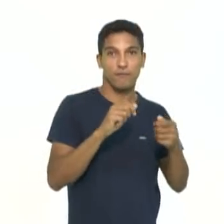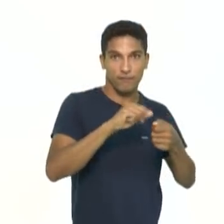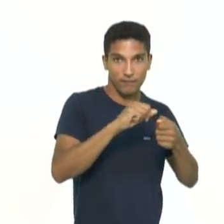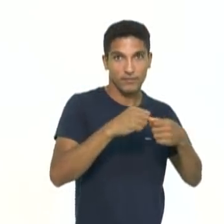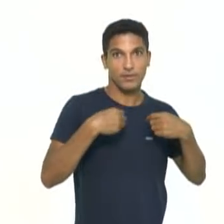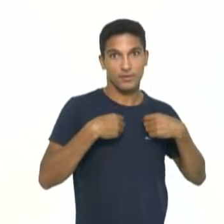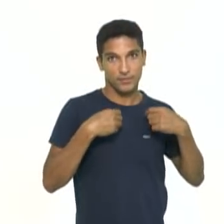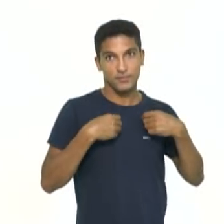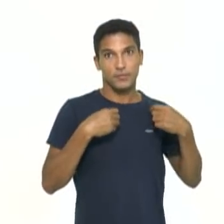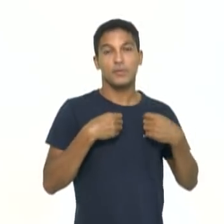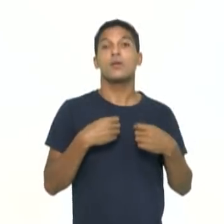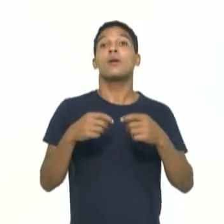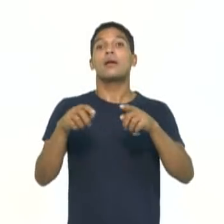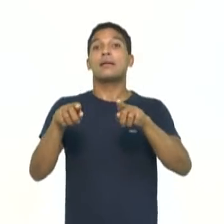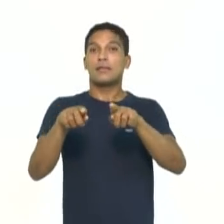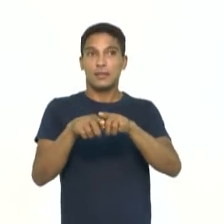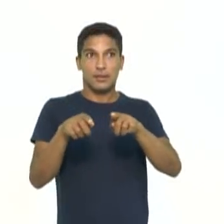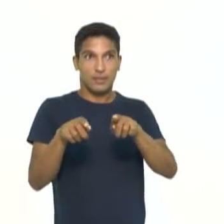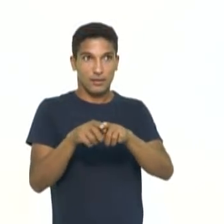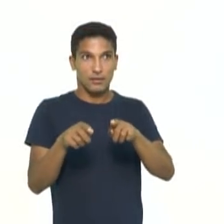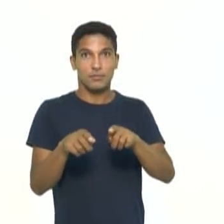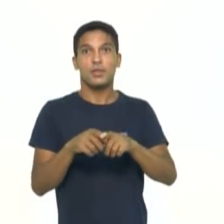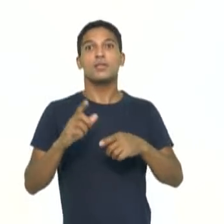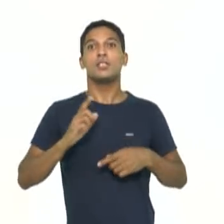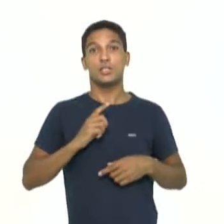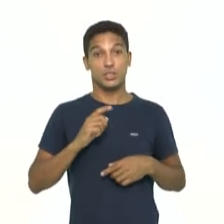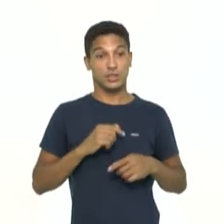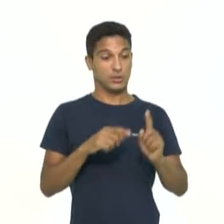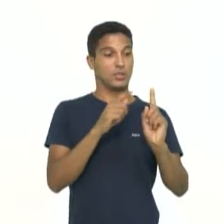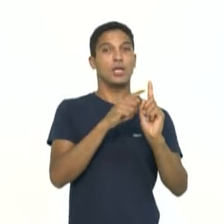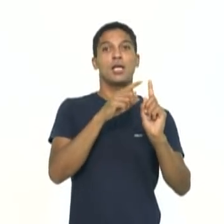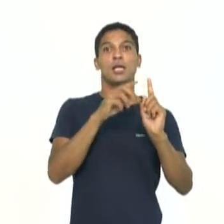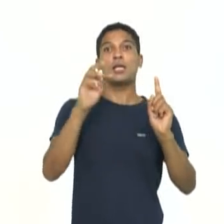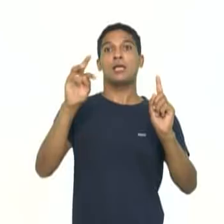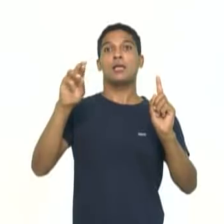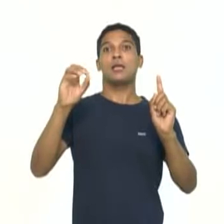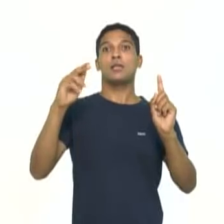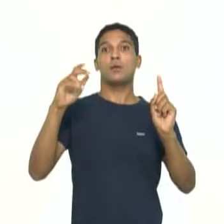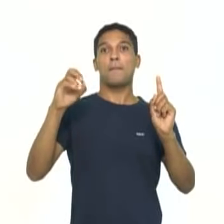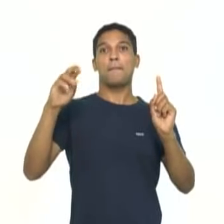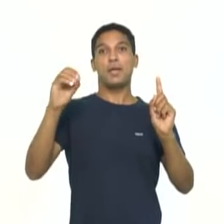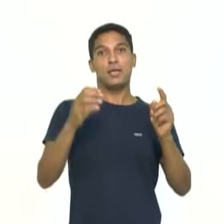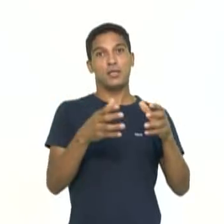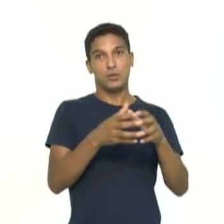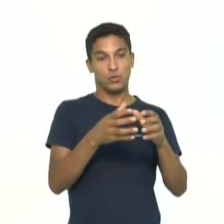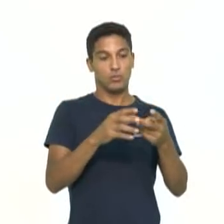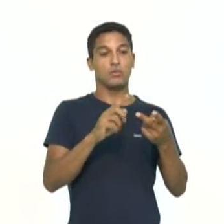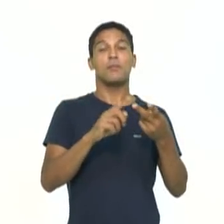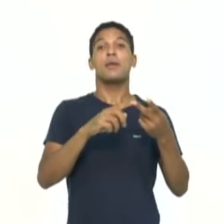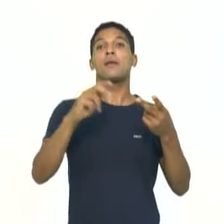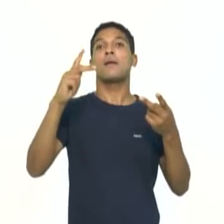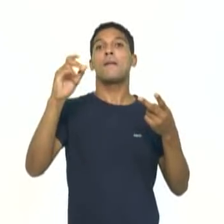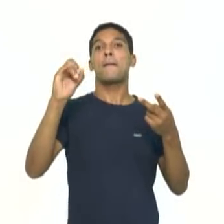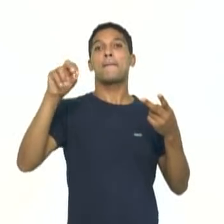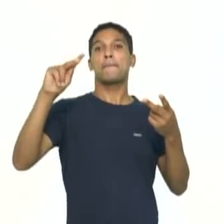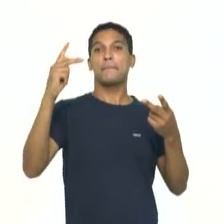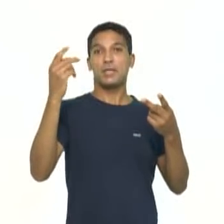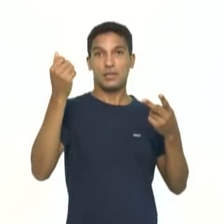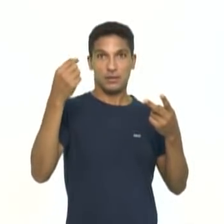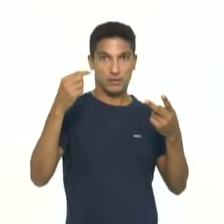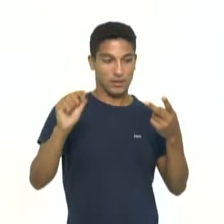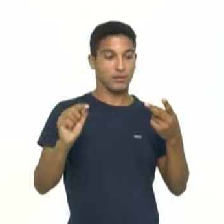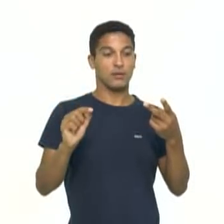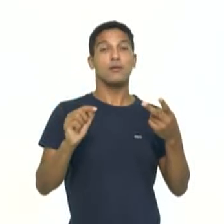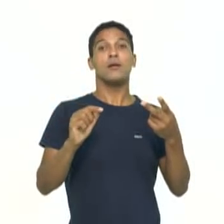tropeiro, o peão da tropa, e o tropeiro, o dono da tropa, que também, claro, se vestia com um pouquinho mais de